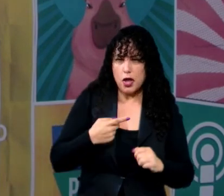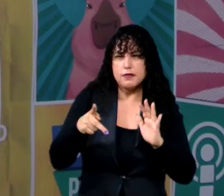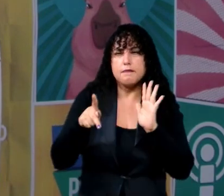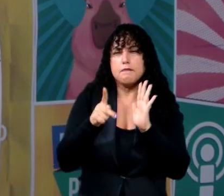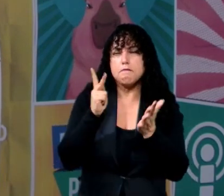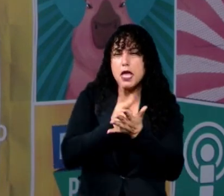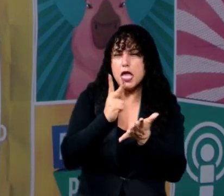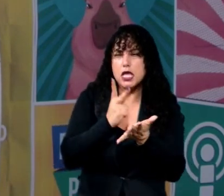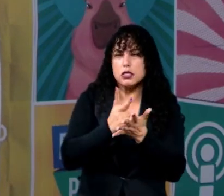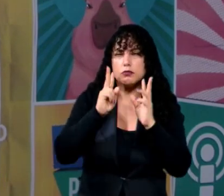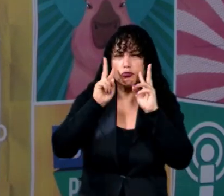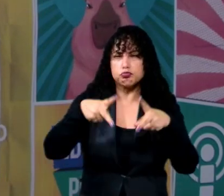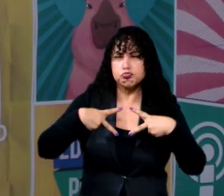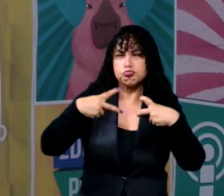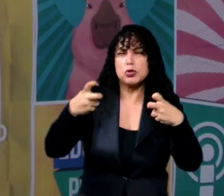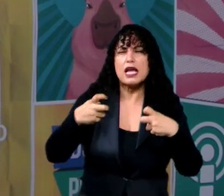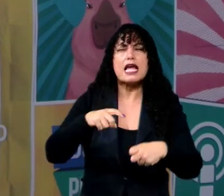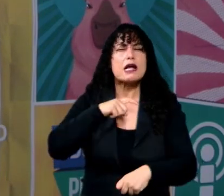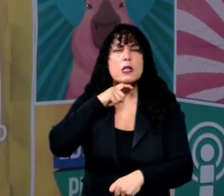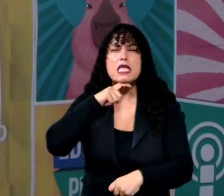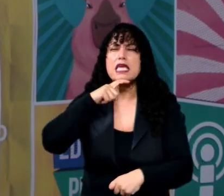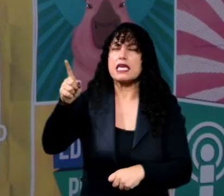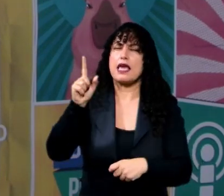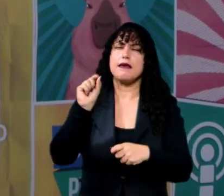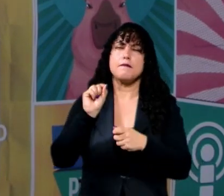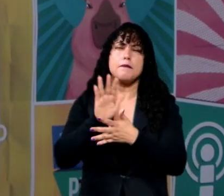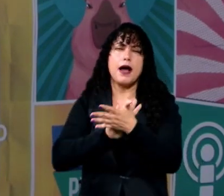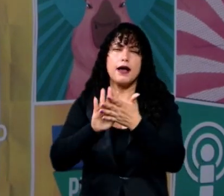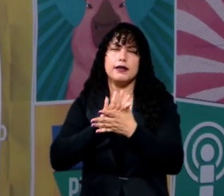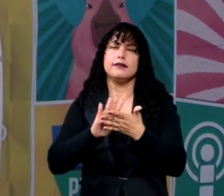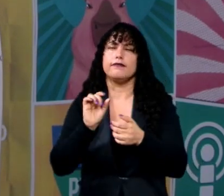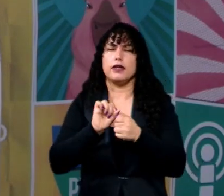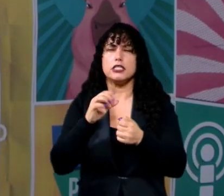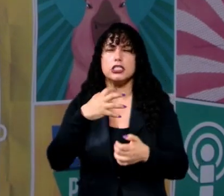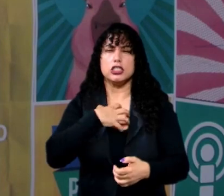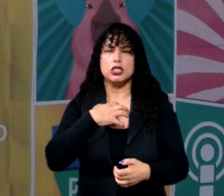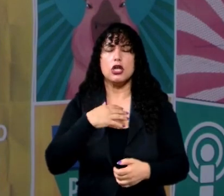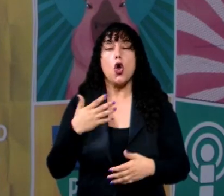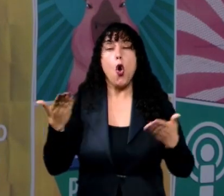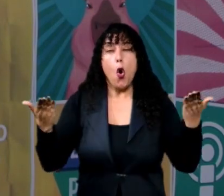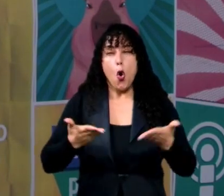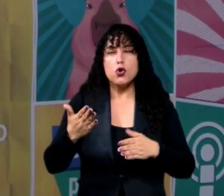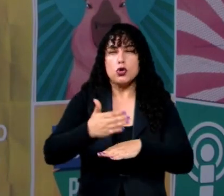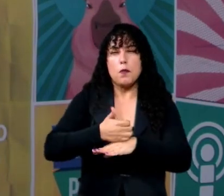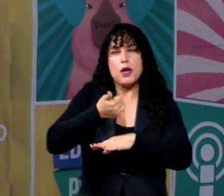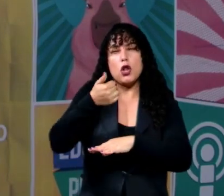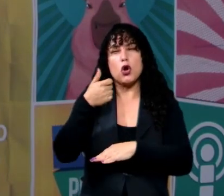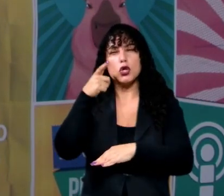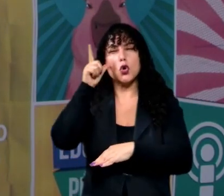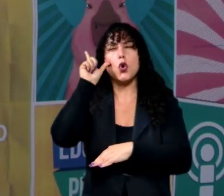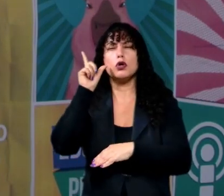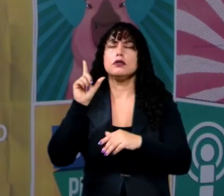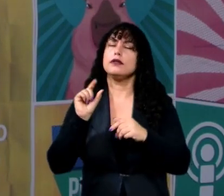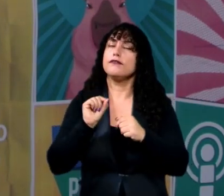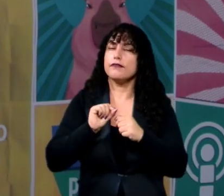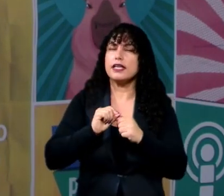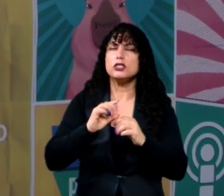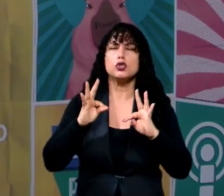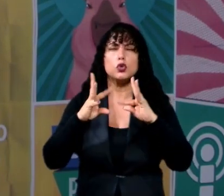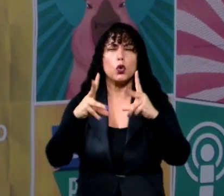Essa faz todo sentido, com ninguém mais. Hoje estou melhor que ontem. Isso faz todo